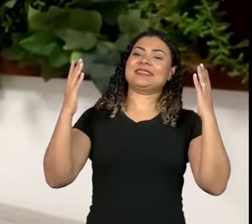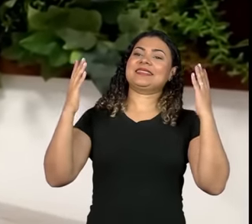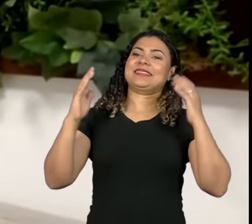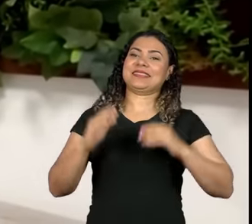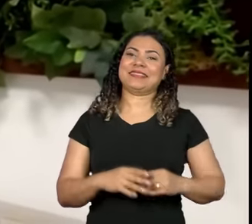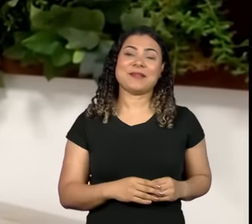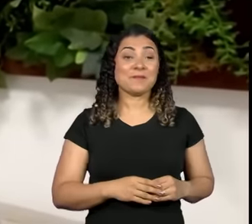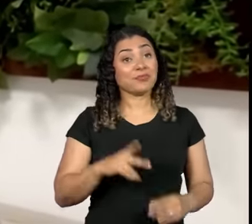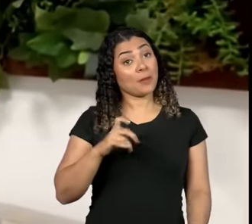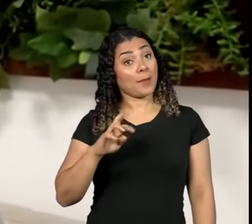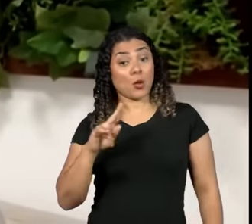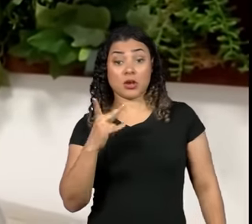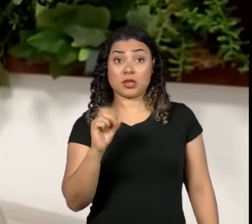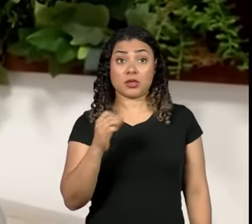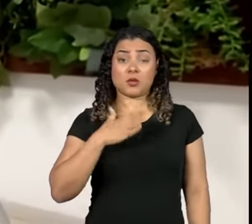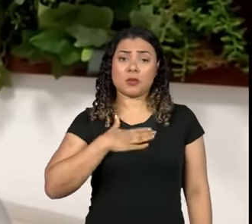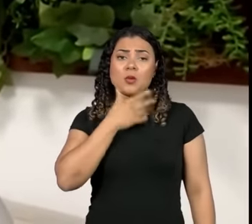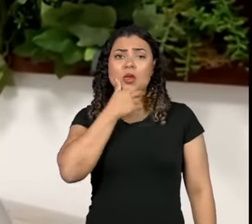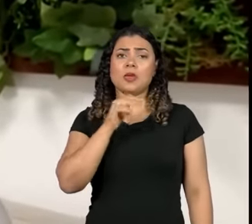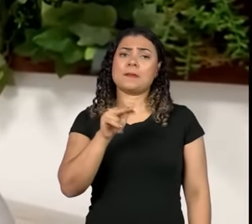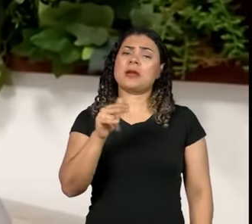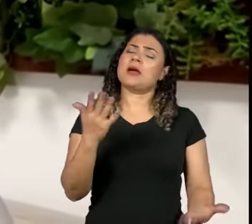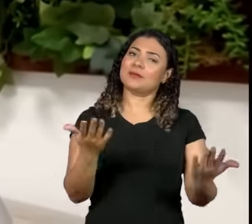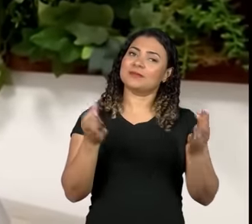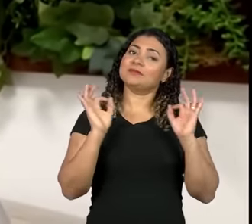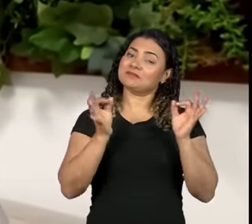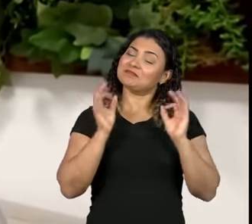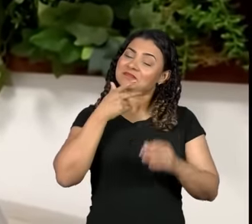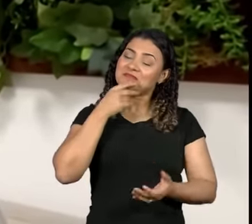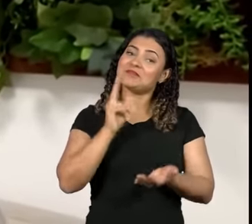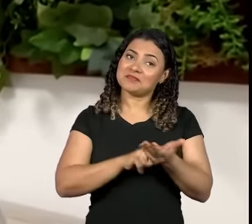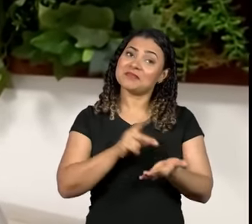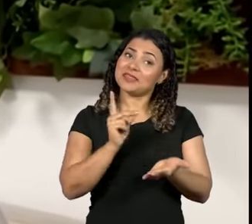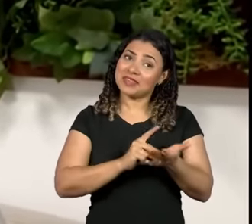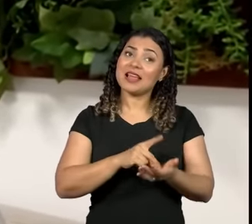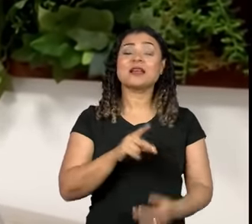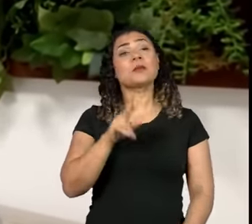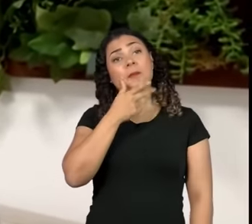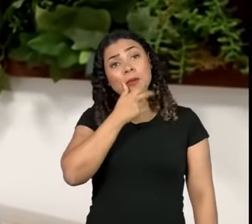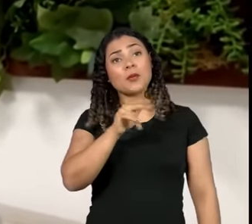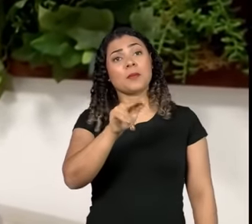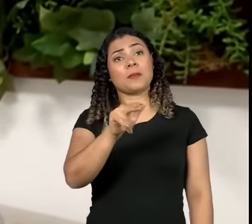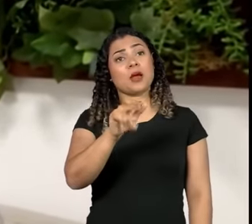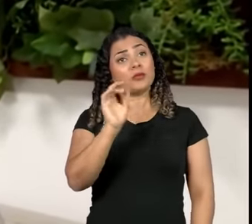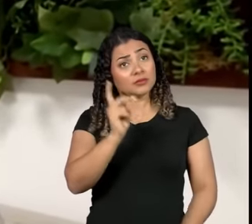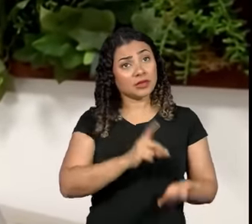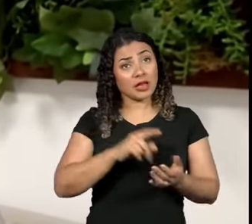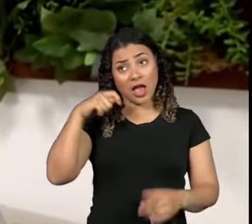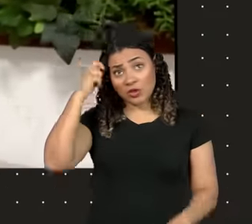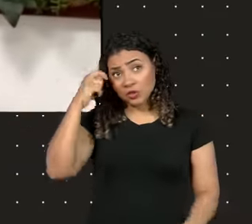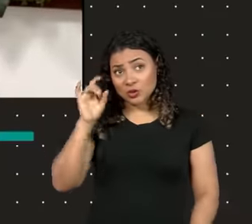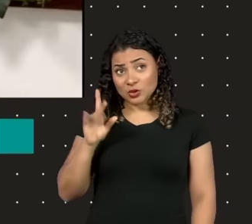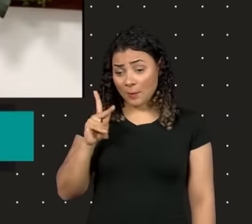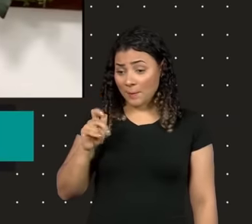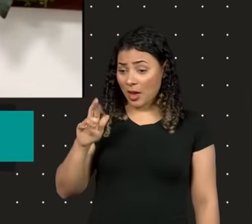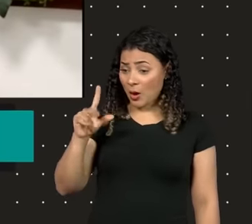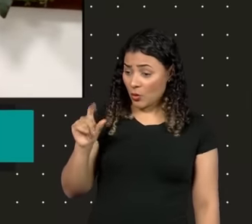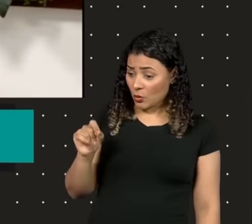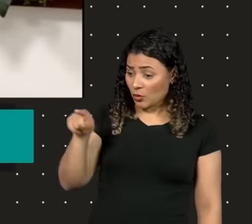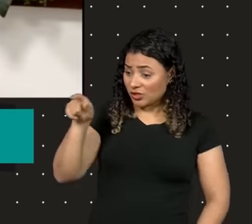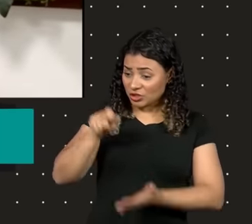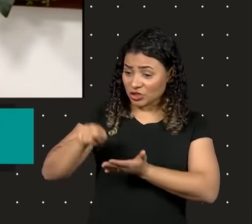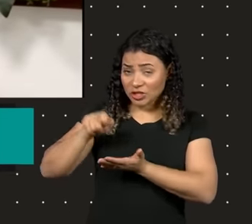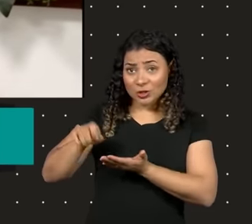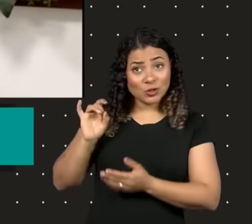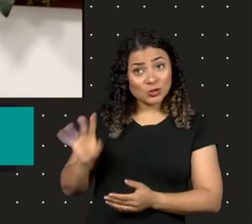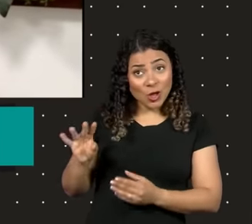Paulinho, meu irmão. É isso mesmo, meu irmão. Eu vou falar não agora somente com o ator Paulo Figueiredo, o escritor Paulo